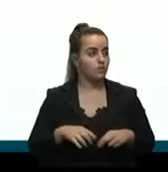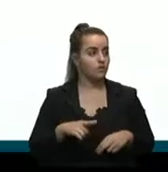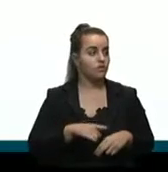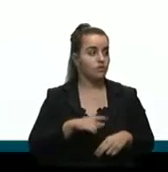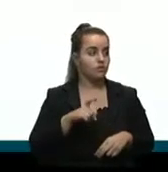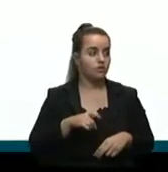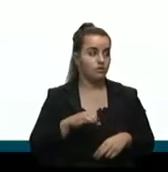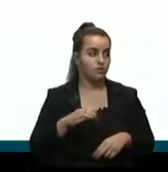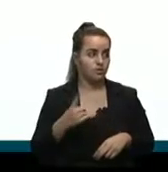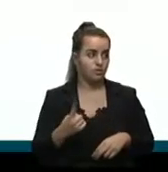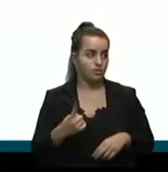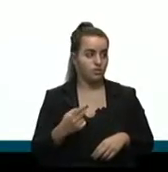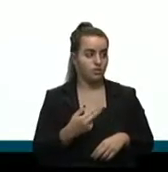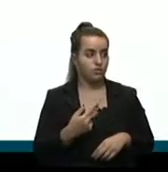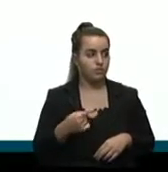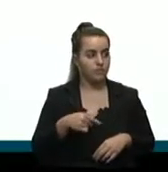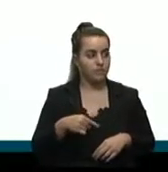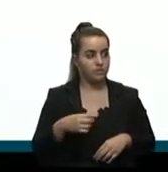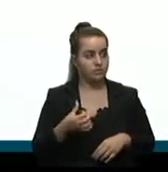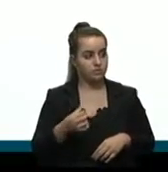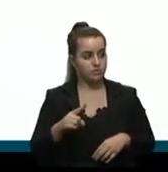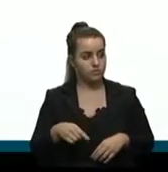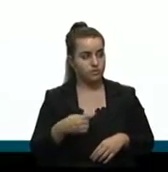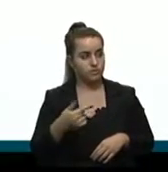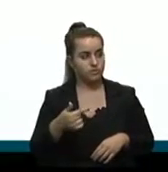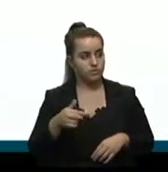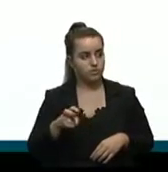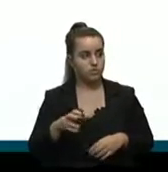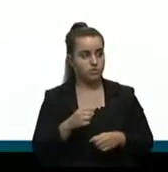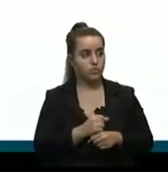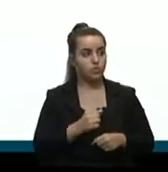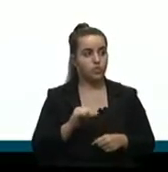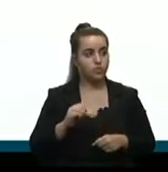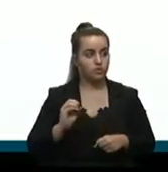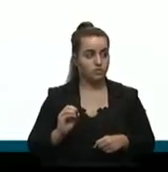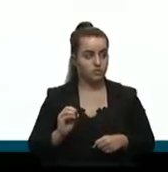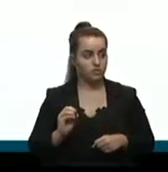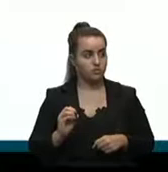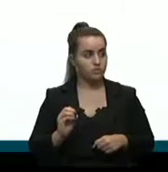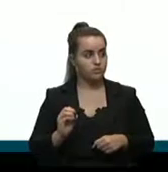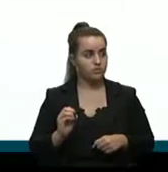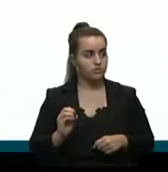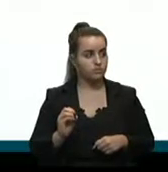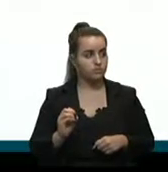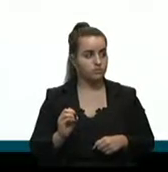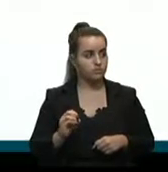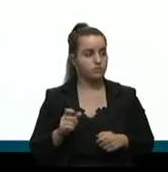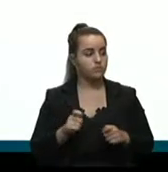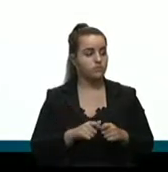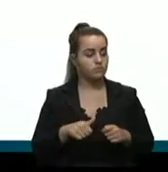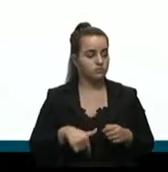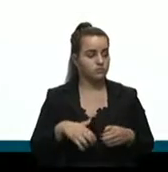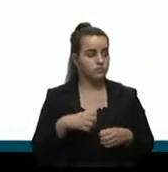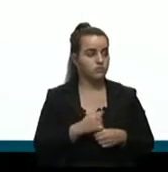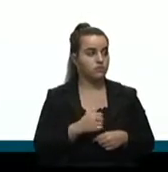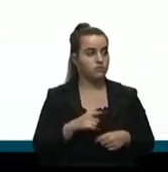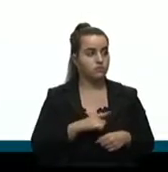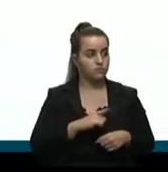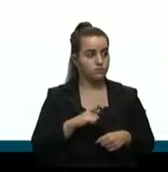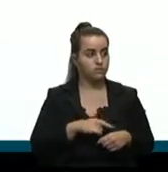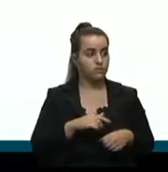teremos xC1 igual a menos 6,25 mais 80. E fazendo esse cálculo,